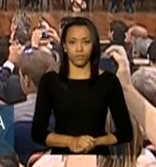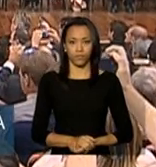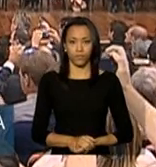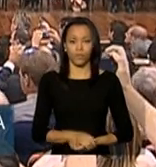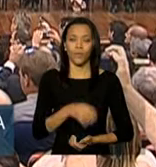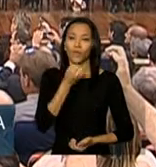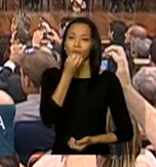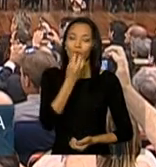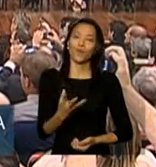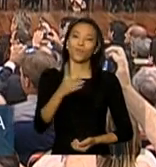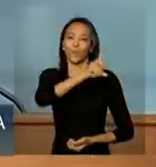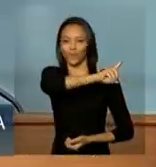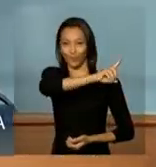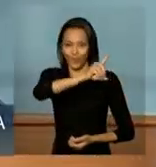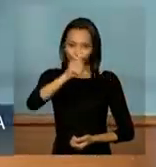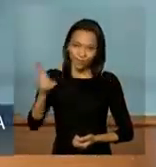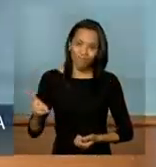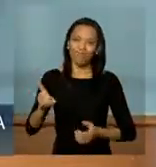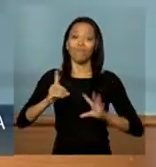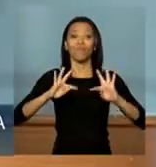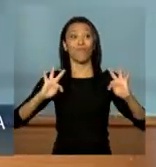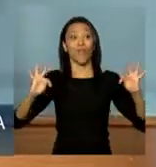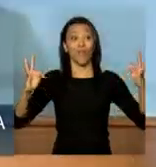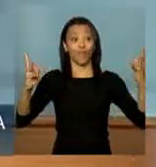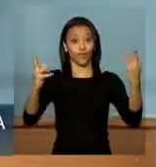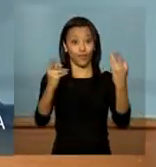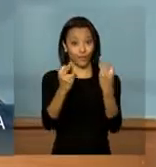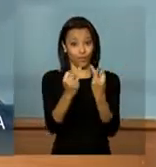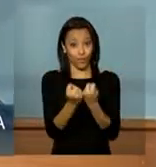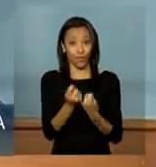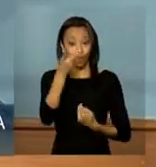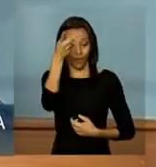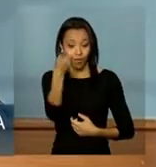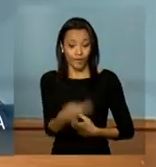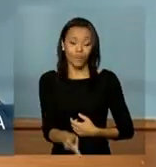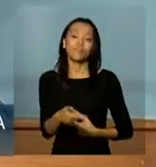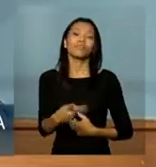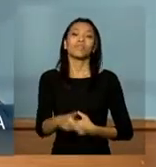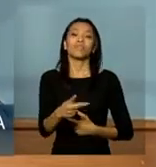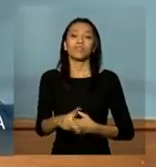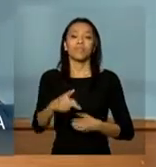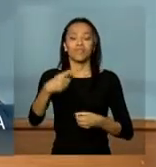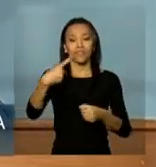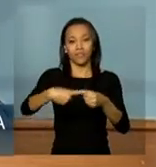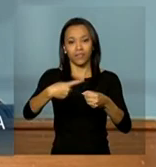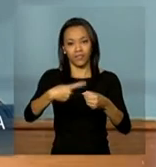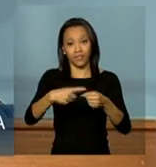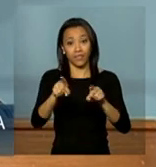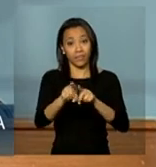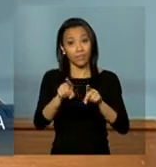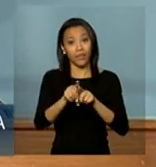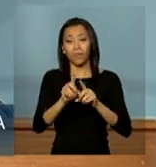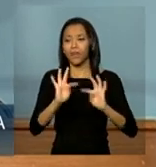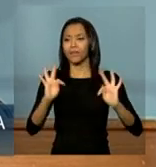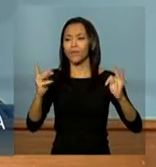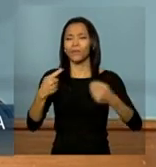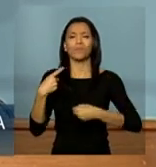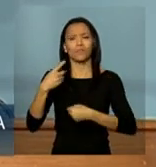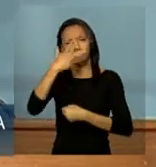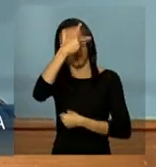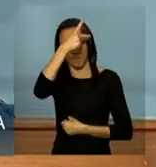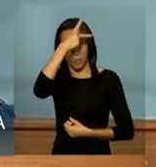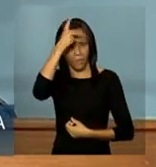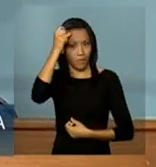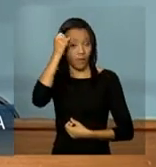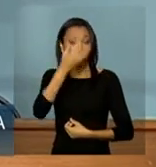Bom dia para todos os caxienses e também para todos os prefeitos e prefeitas